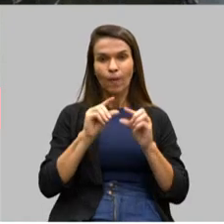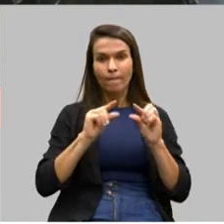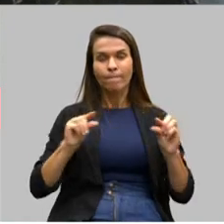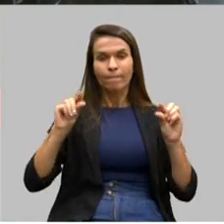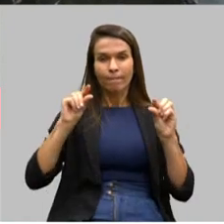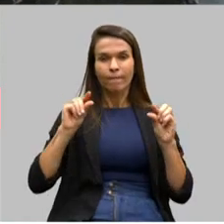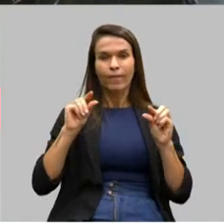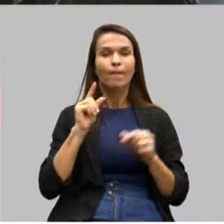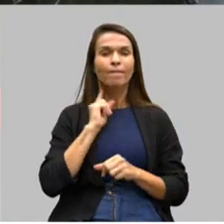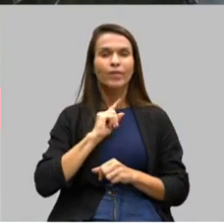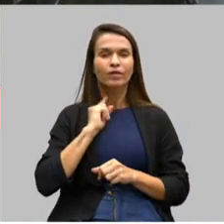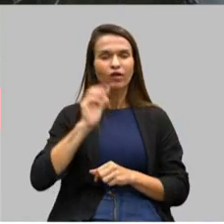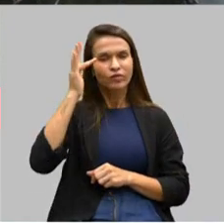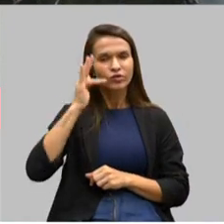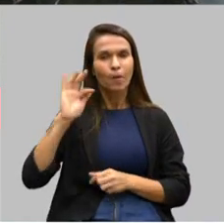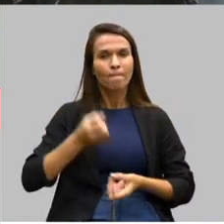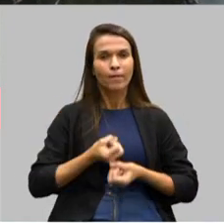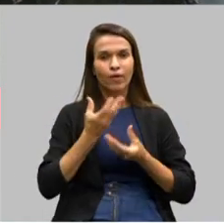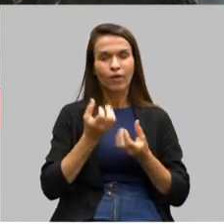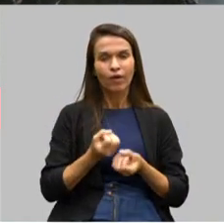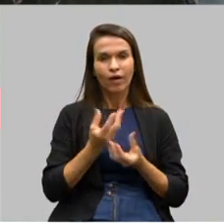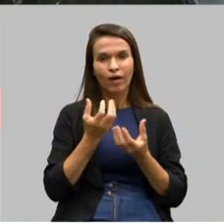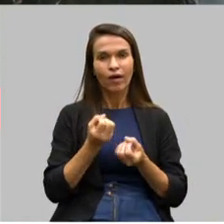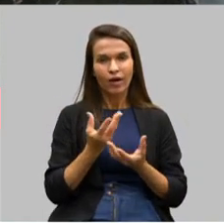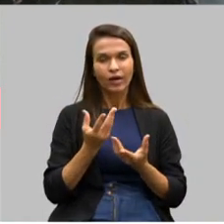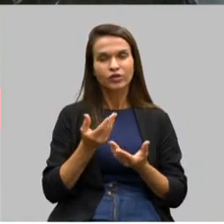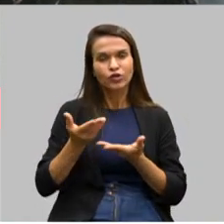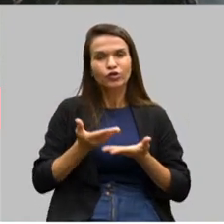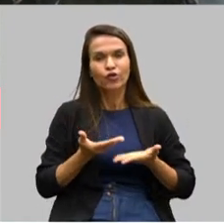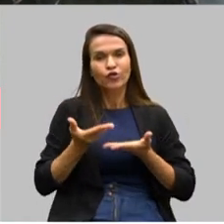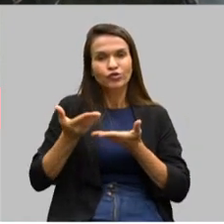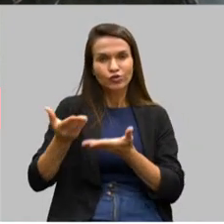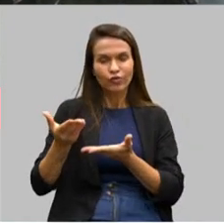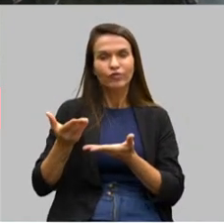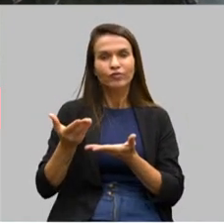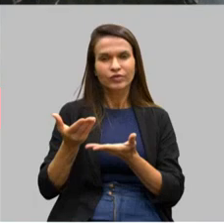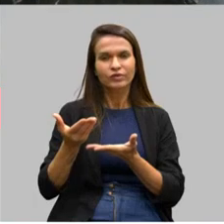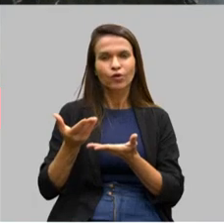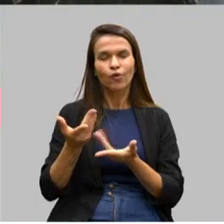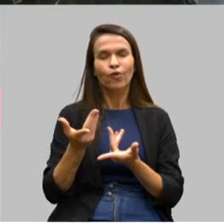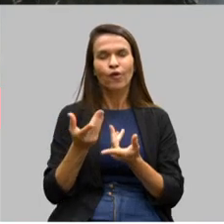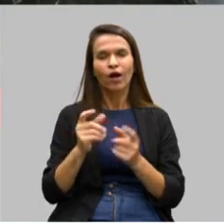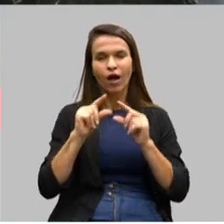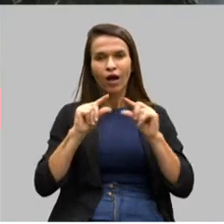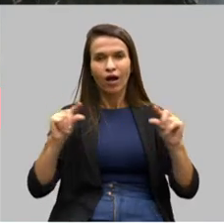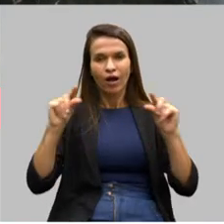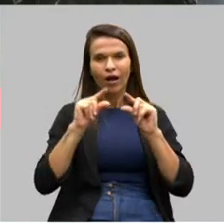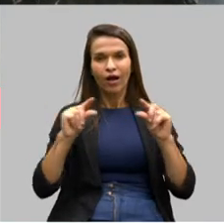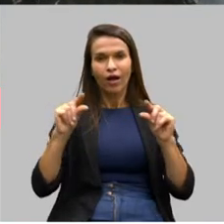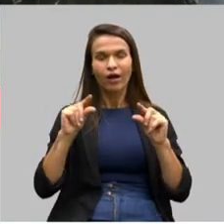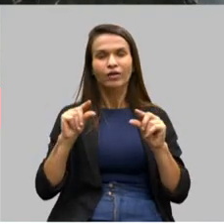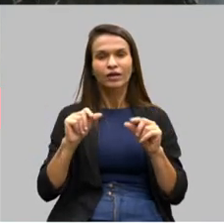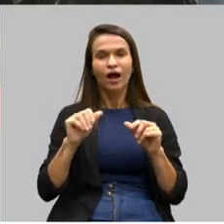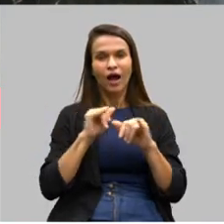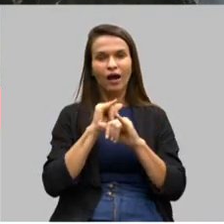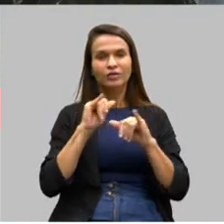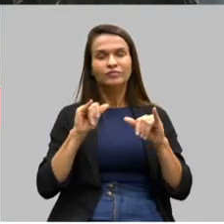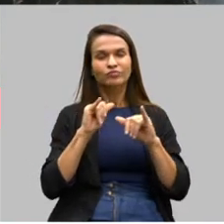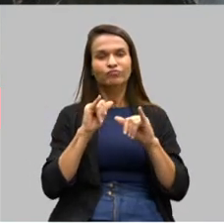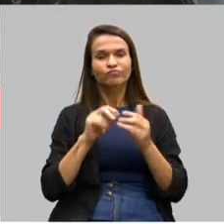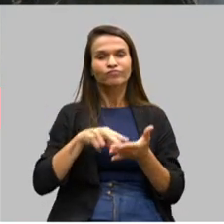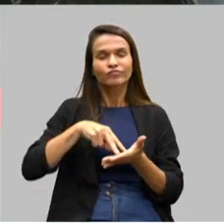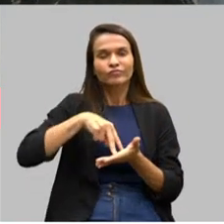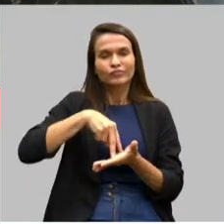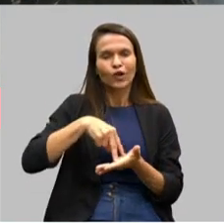Krenak, filósofo, poeta e ambientalista, que nos convida com a sua dança das palavras a pisar suavemente na terra. Que